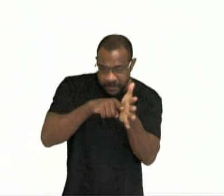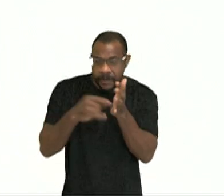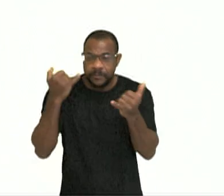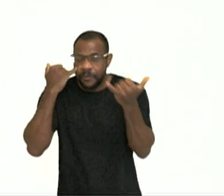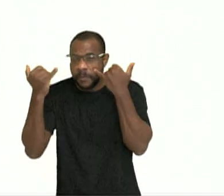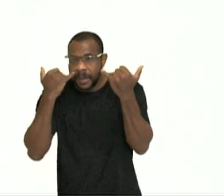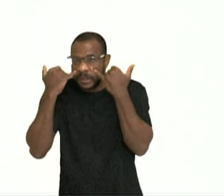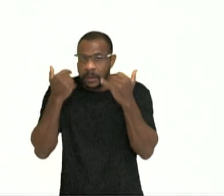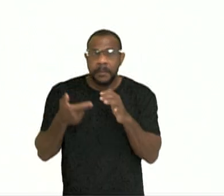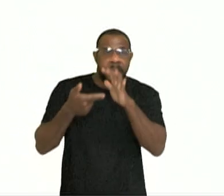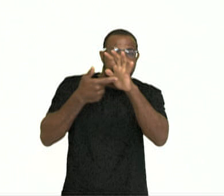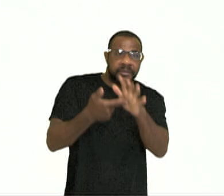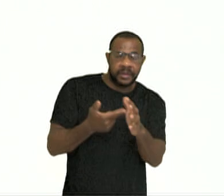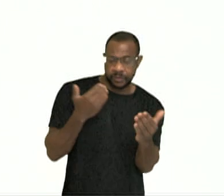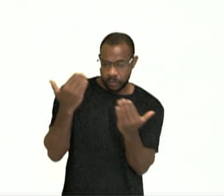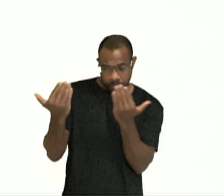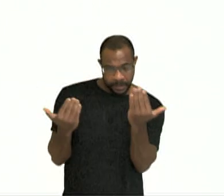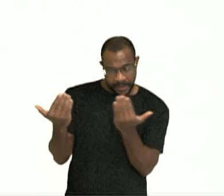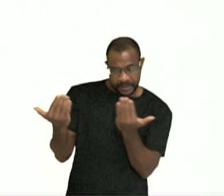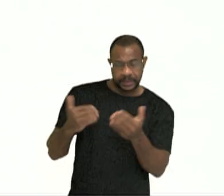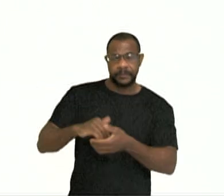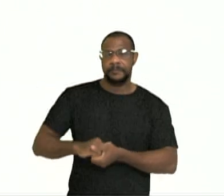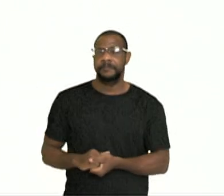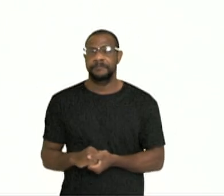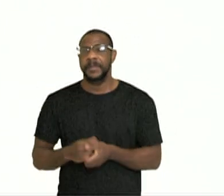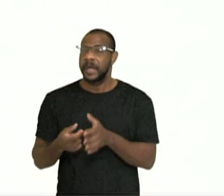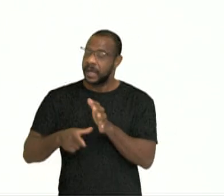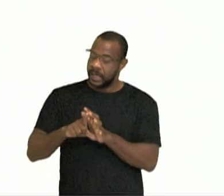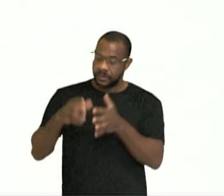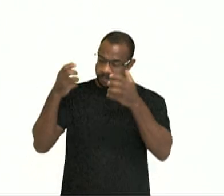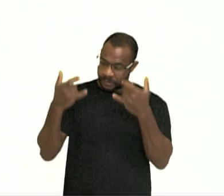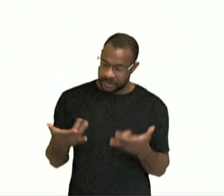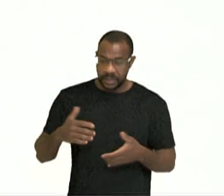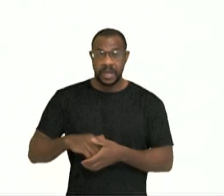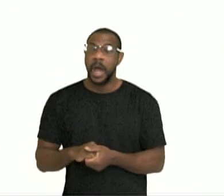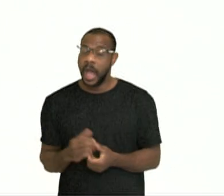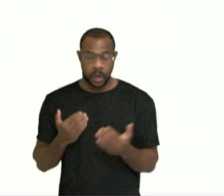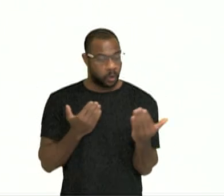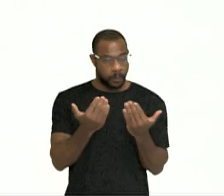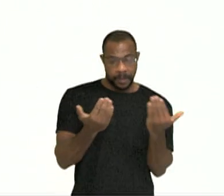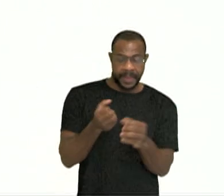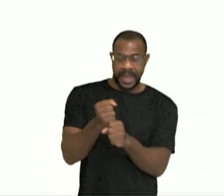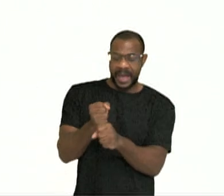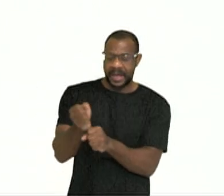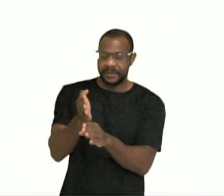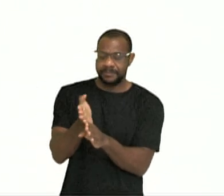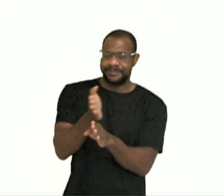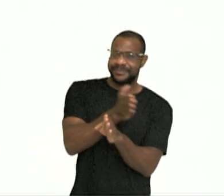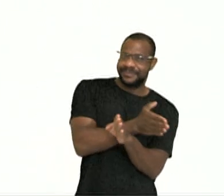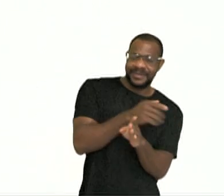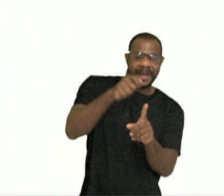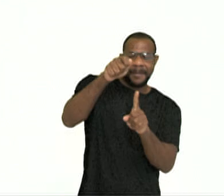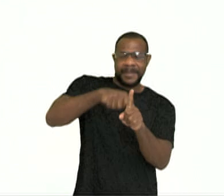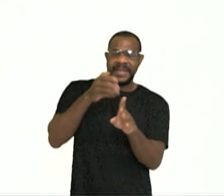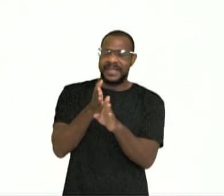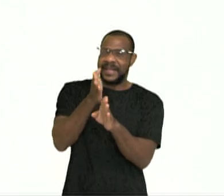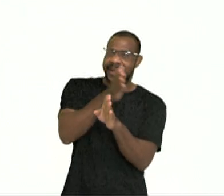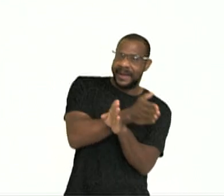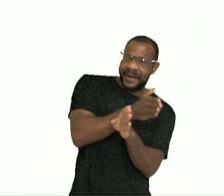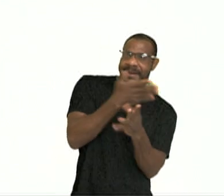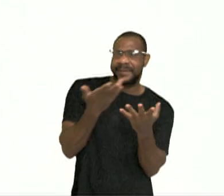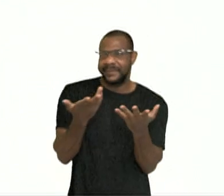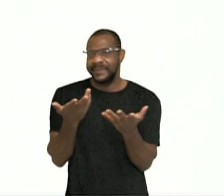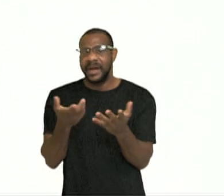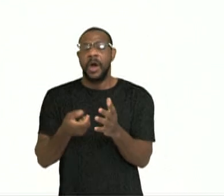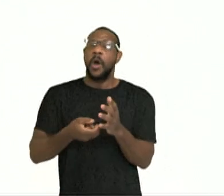apresentá-los estabelecendo comparações, aquilo que eu disse, então, né, de comparar anos anteriores, meses anteriores,